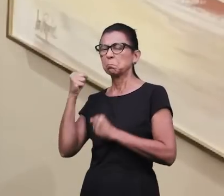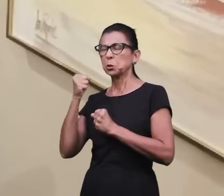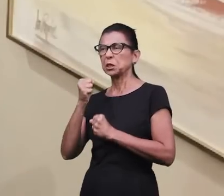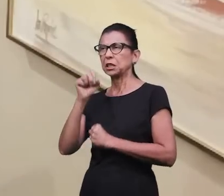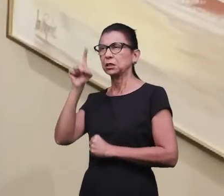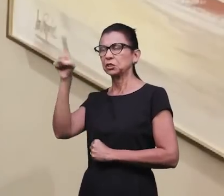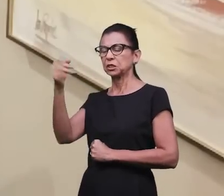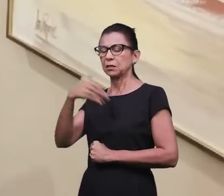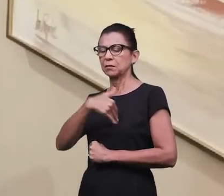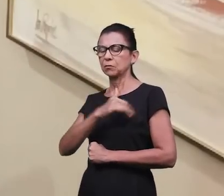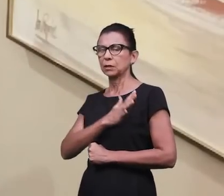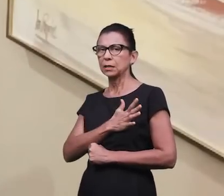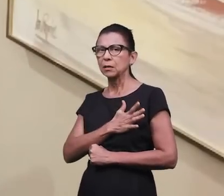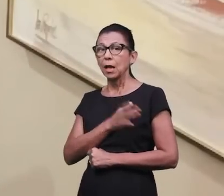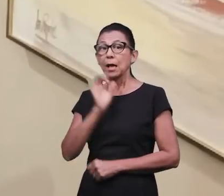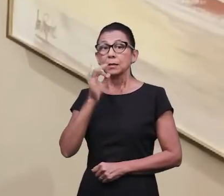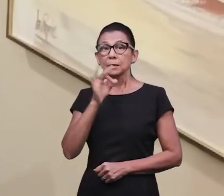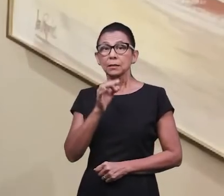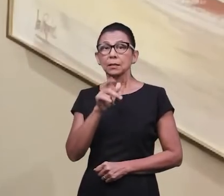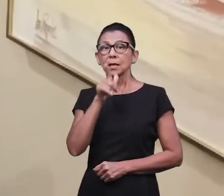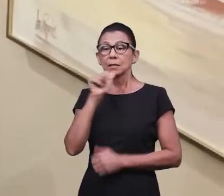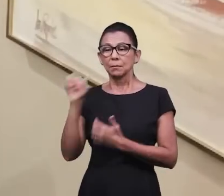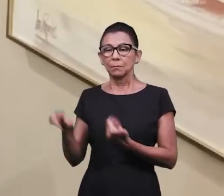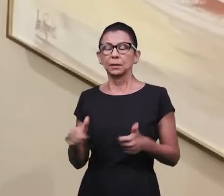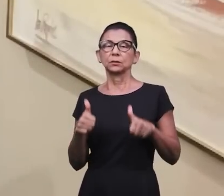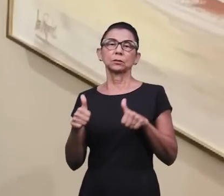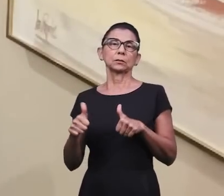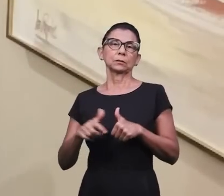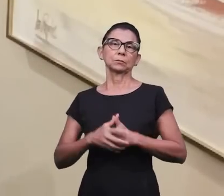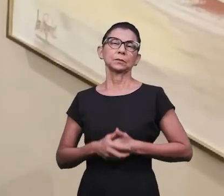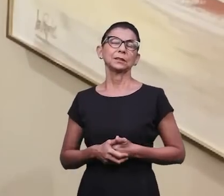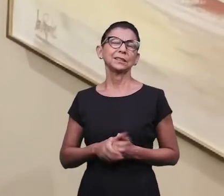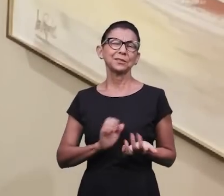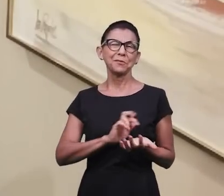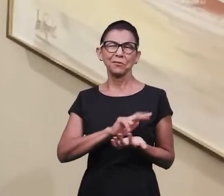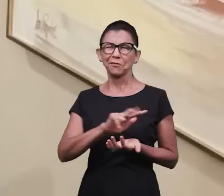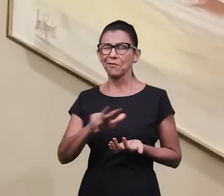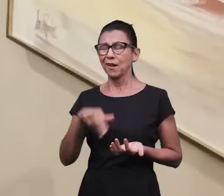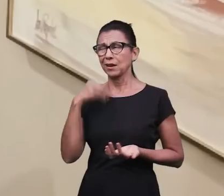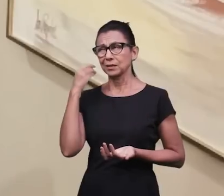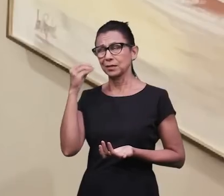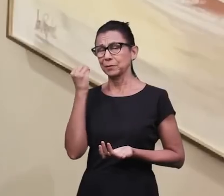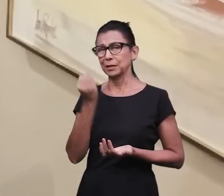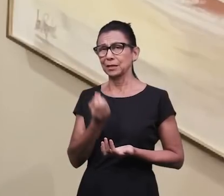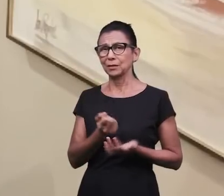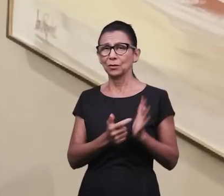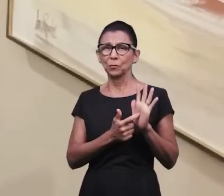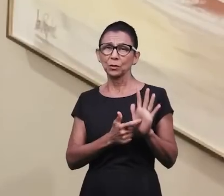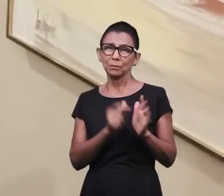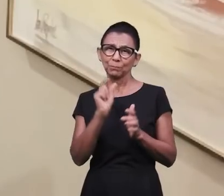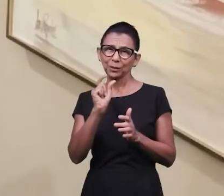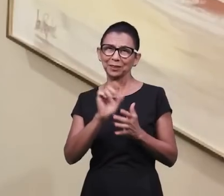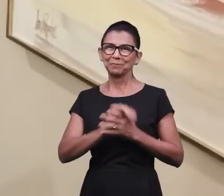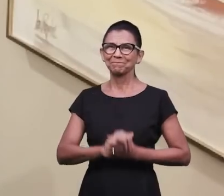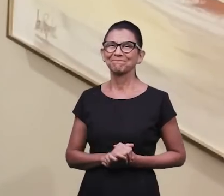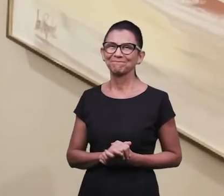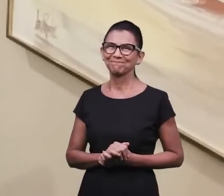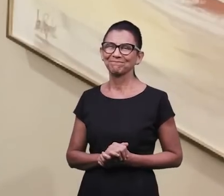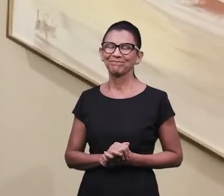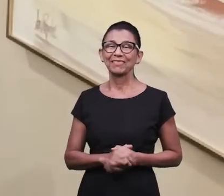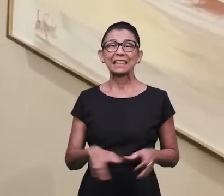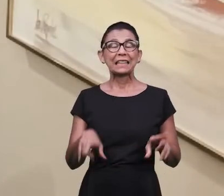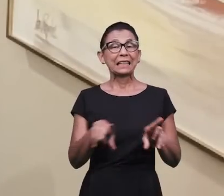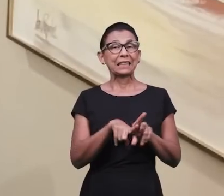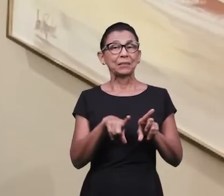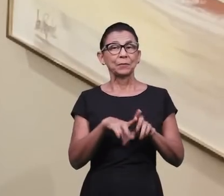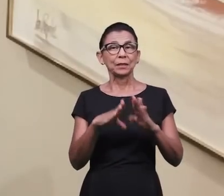teve a certeza de que quer se batizar. Essa foi só uma das muitas experiências dessa caravana. Que bênção! A ICM de Worcester